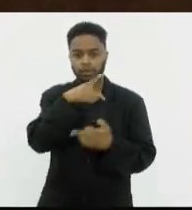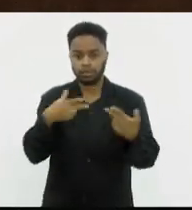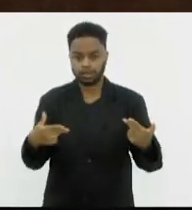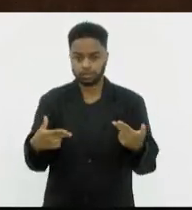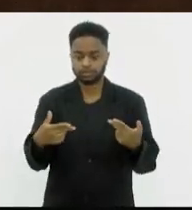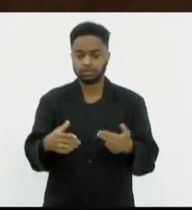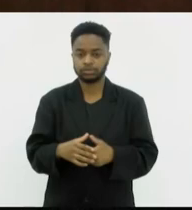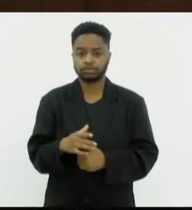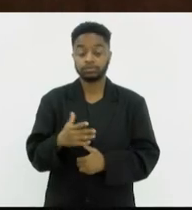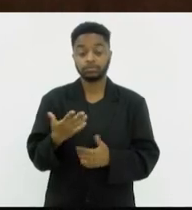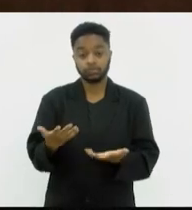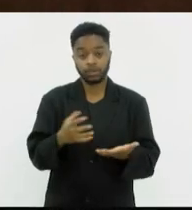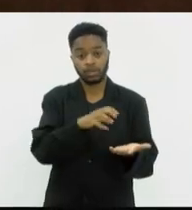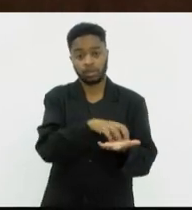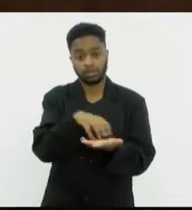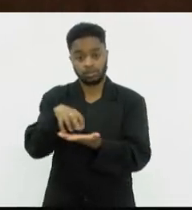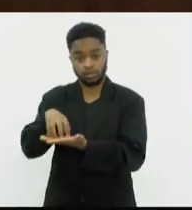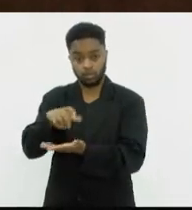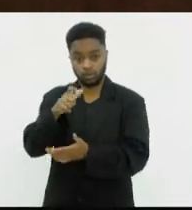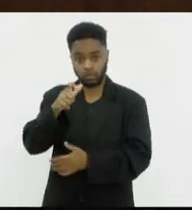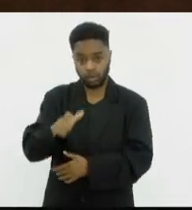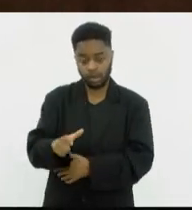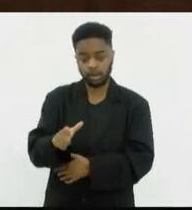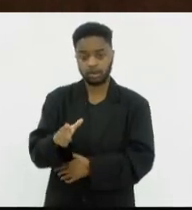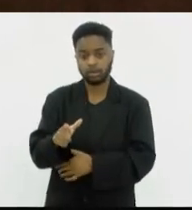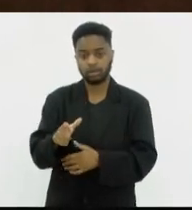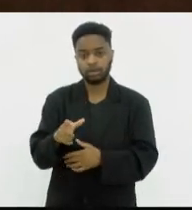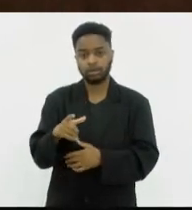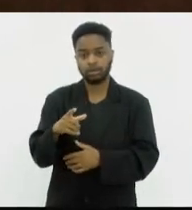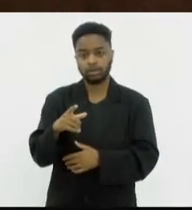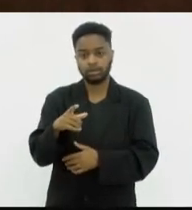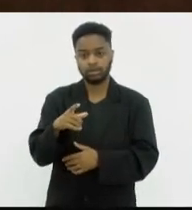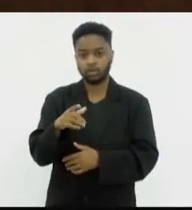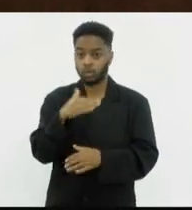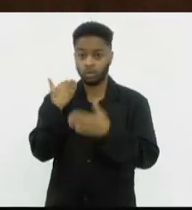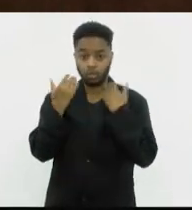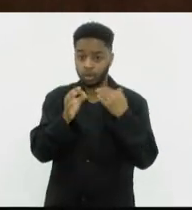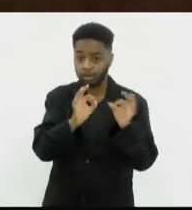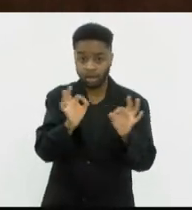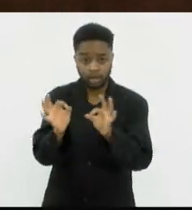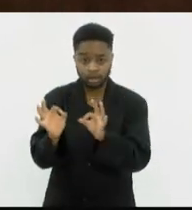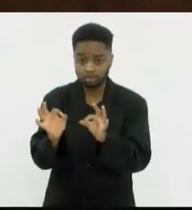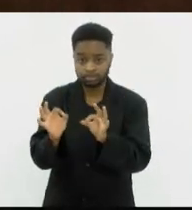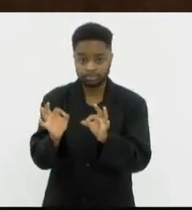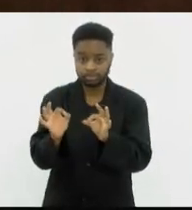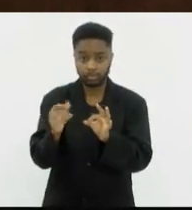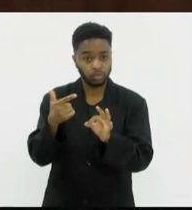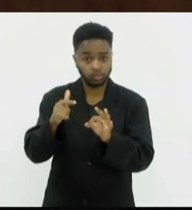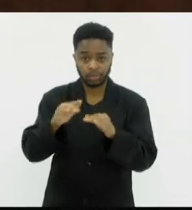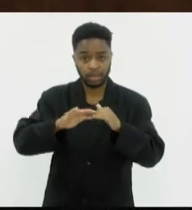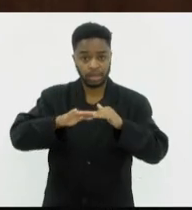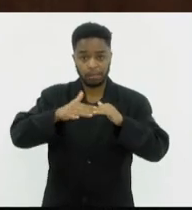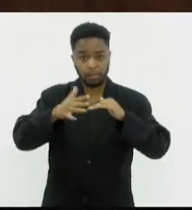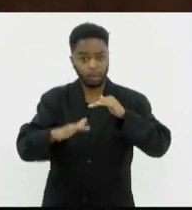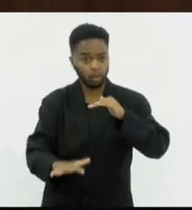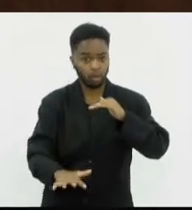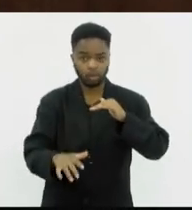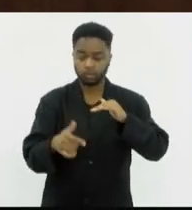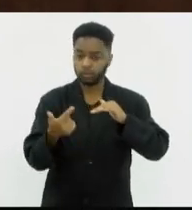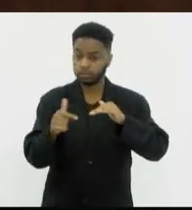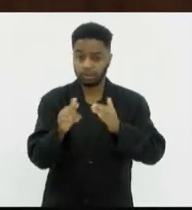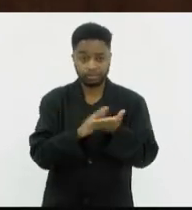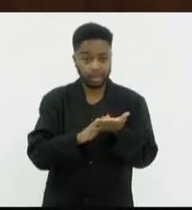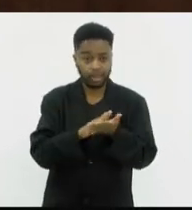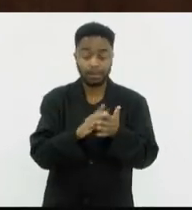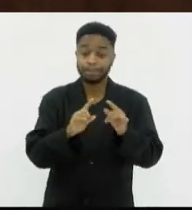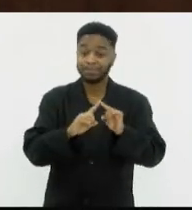Souza, nessas unidades, lá embaixo não morreu mais ninguém. Não houve desmatamento. Não... Mas